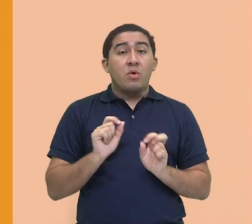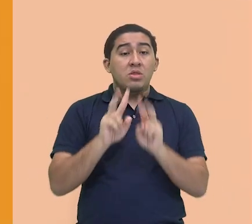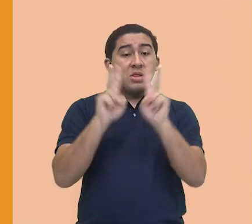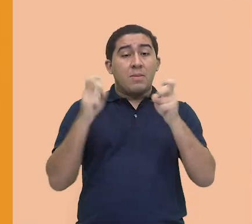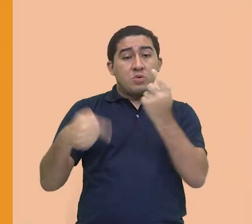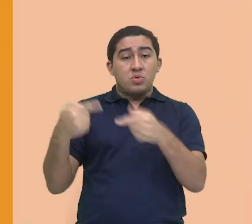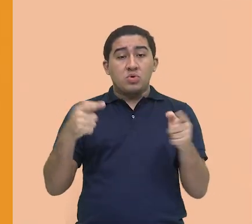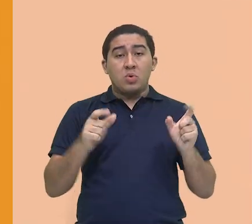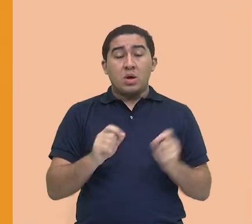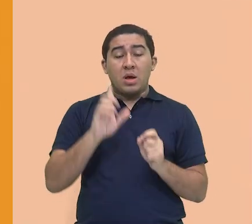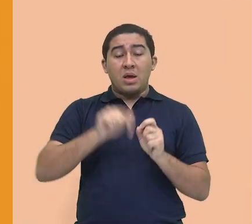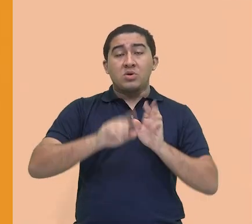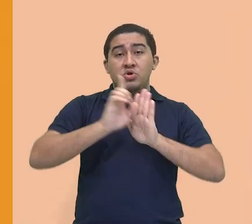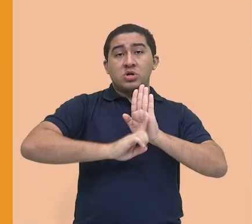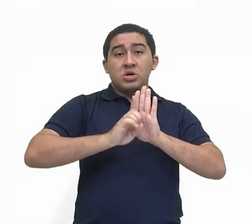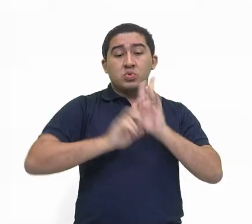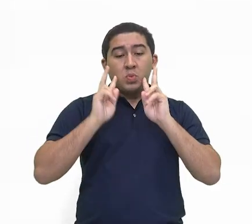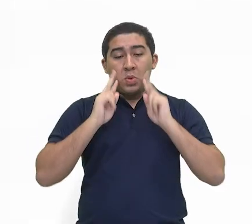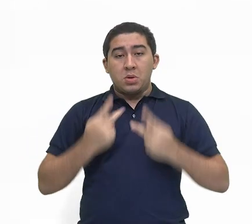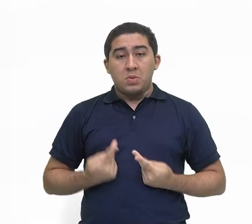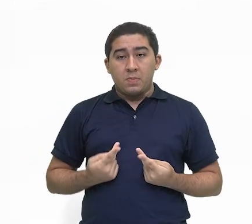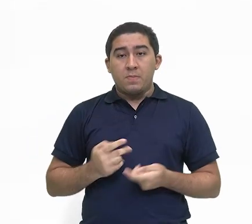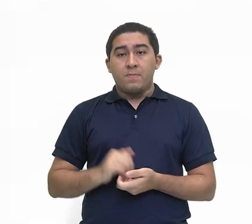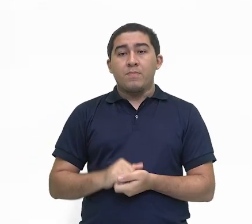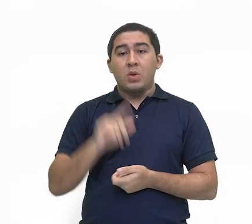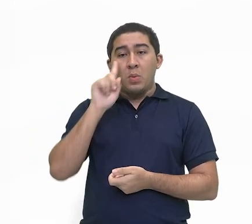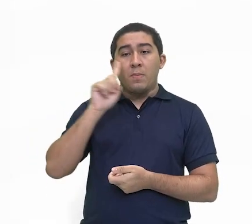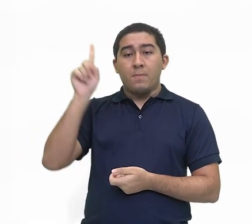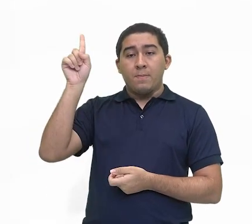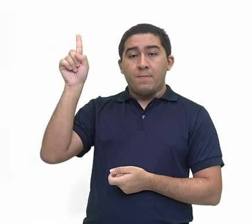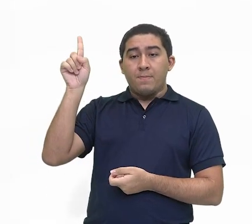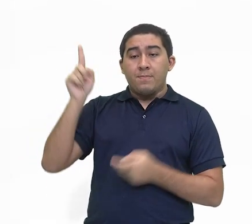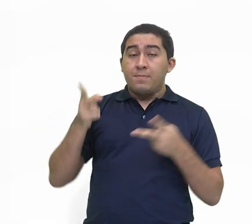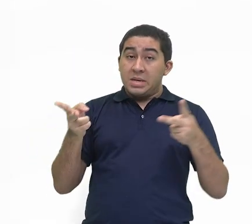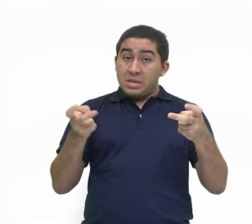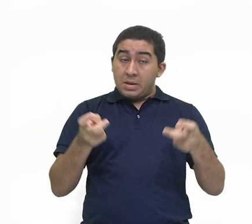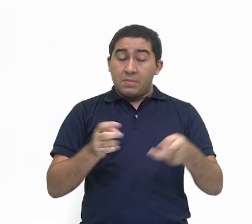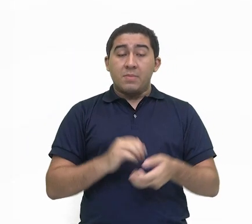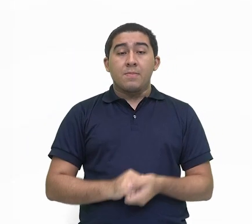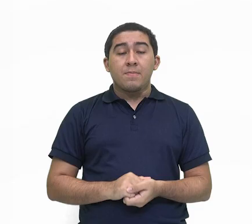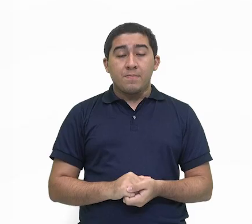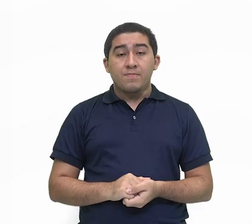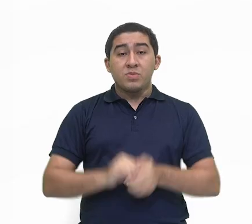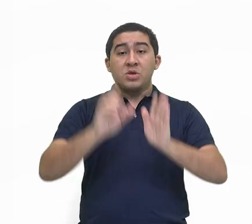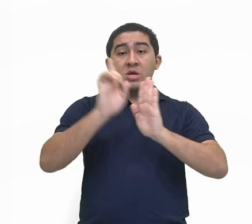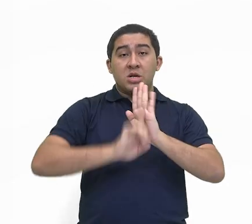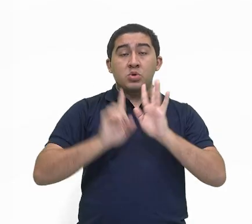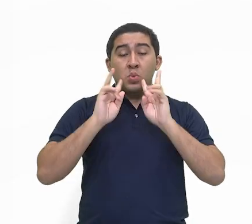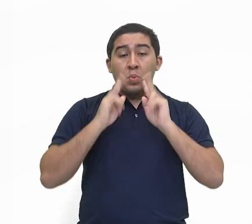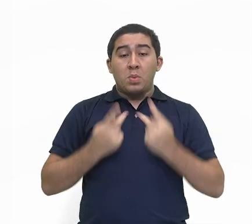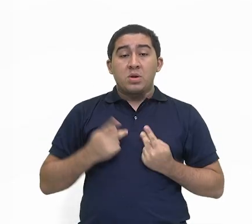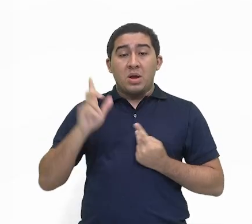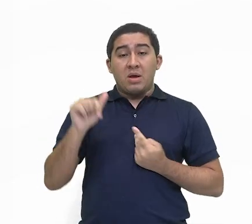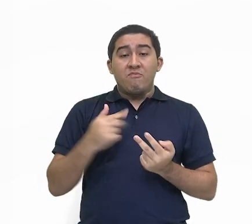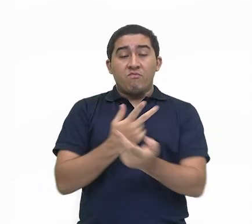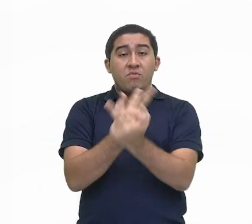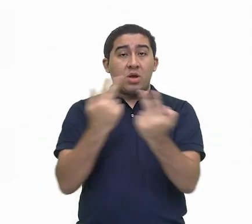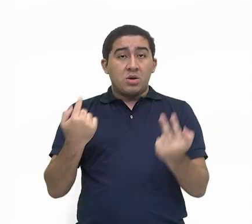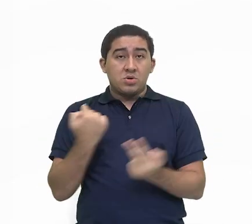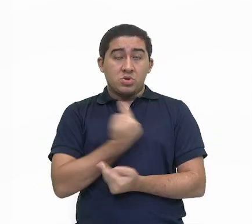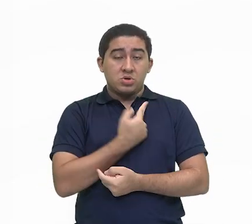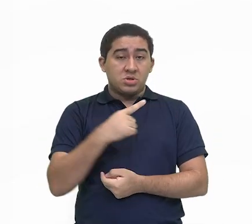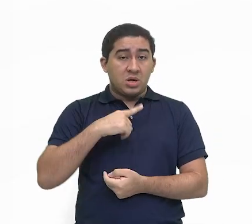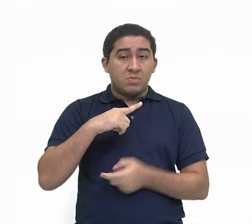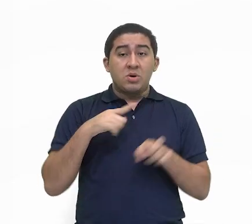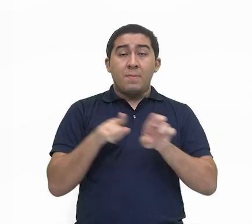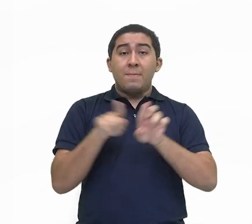do direito, que são os direitos humanos. Veja bem, os direitos humanos são vários, né, direitos que nós temos aqui.